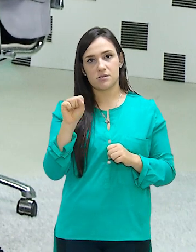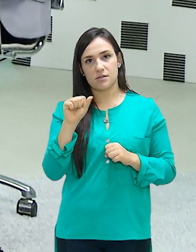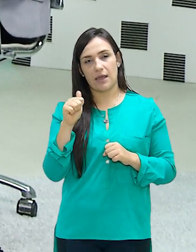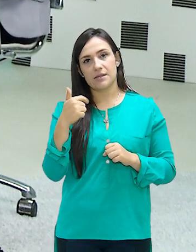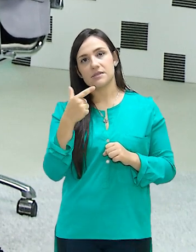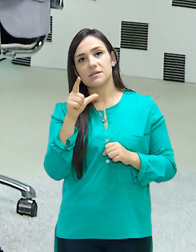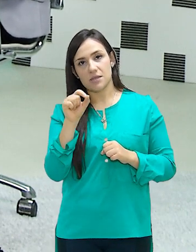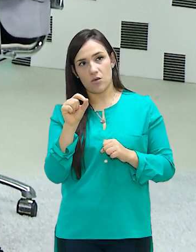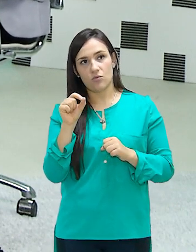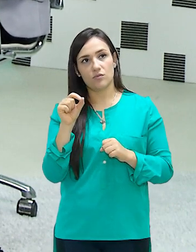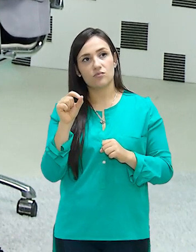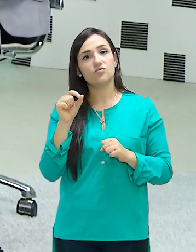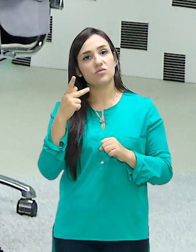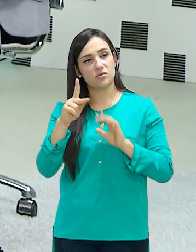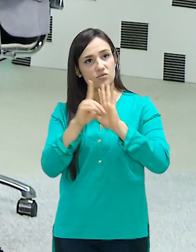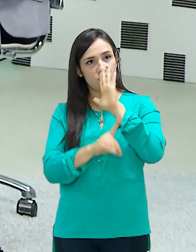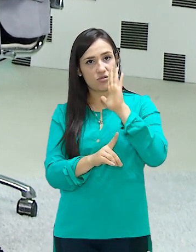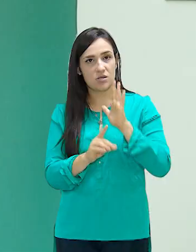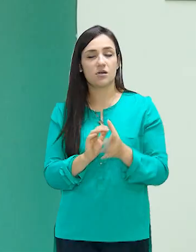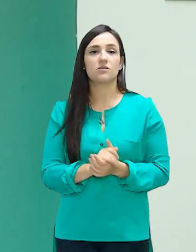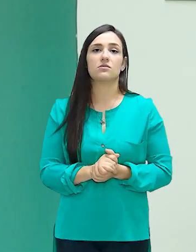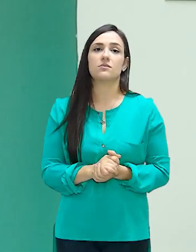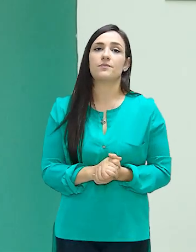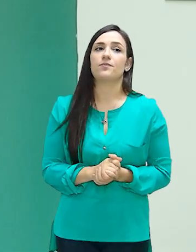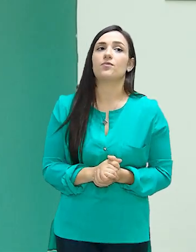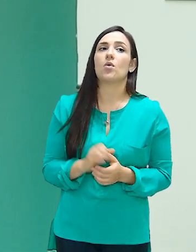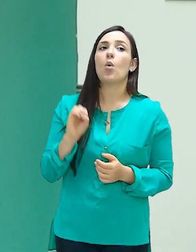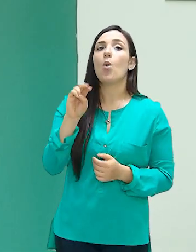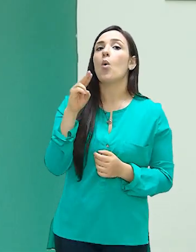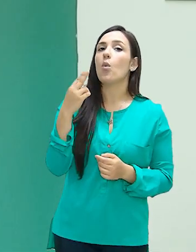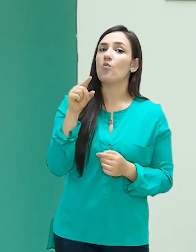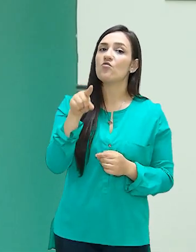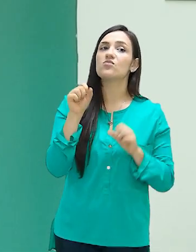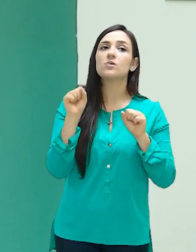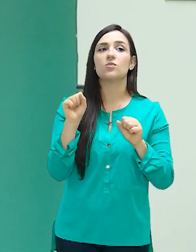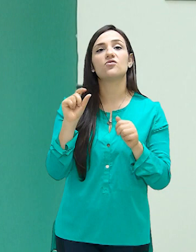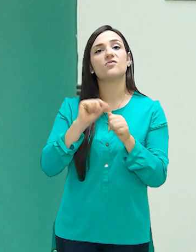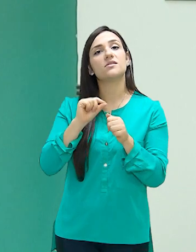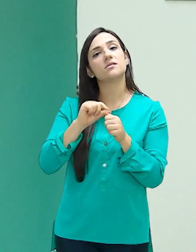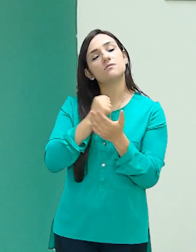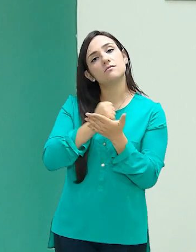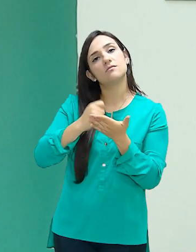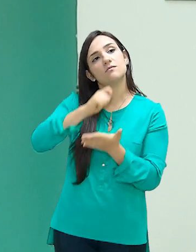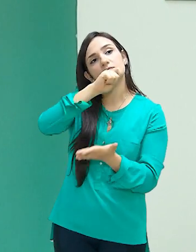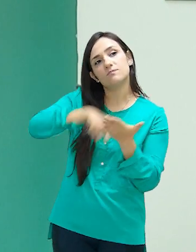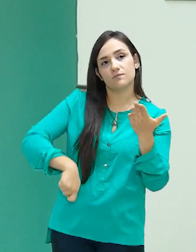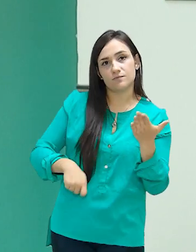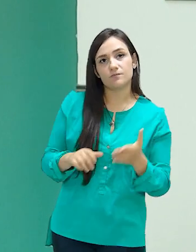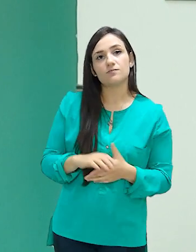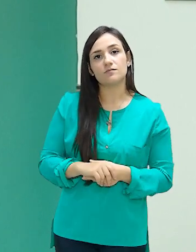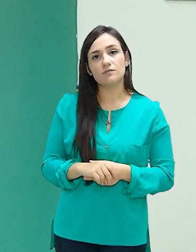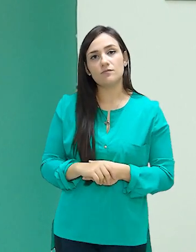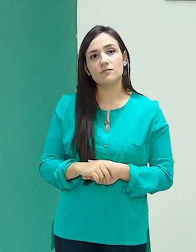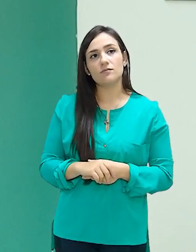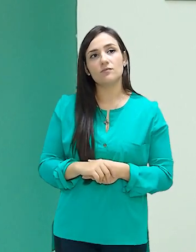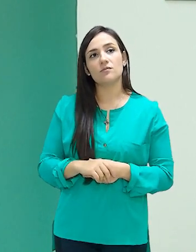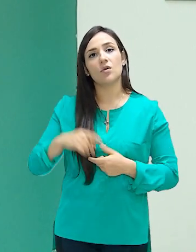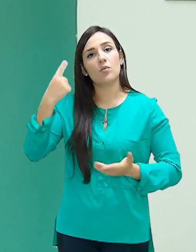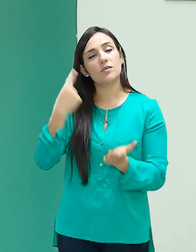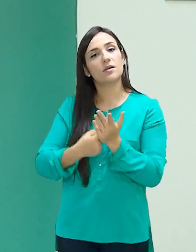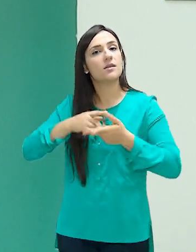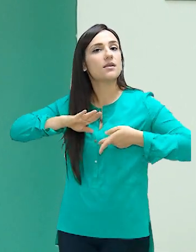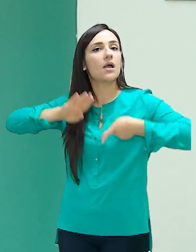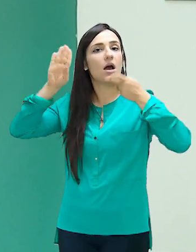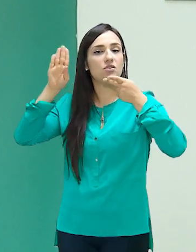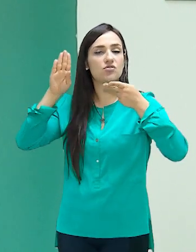própria escritura, ou você pode fazer um contrato, um compromisso de compra e venda. E depois, logo